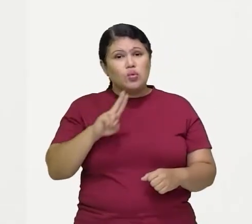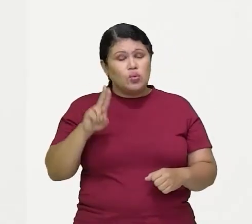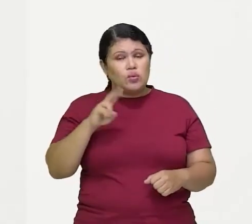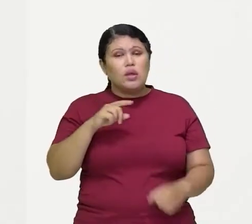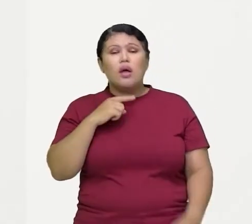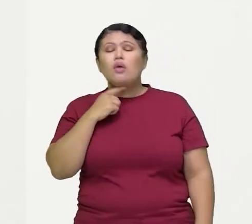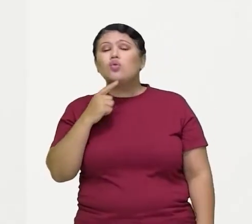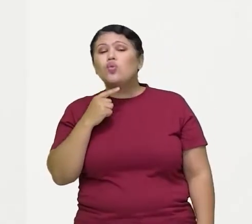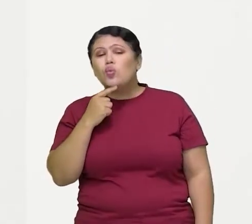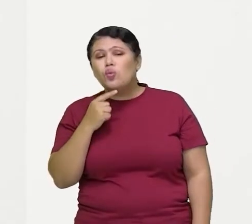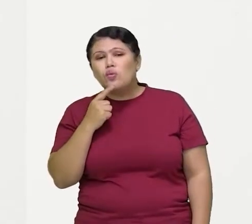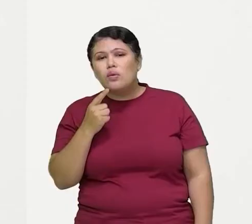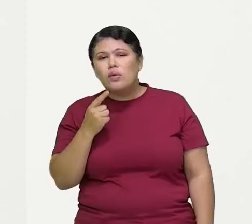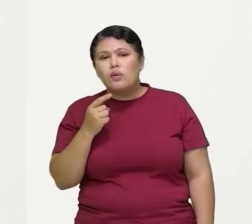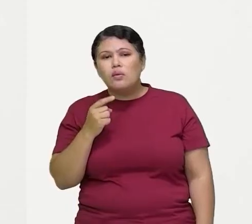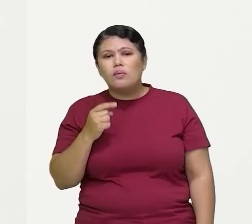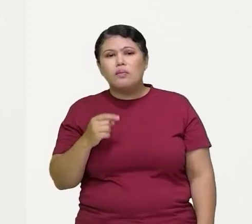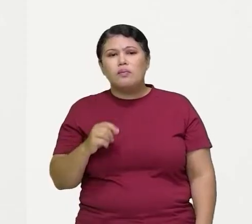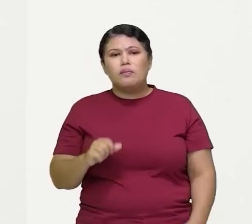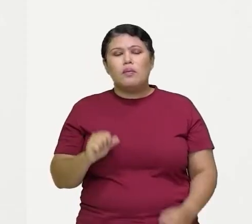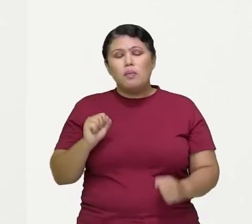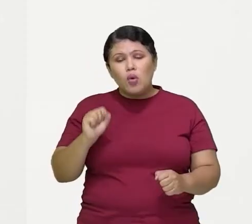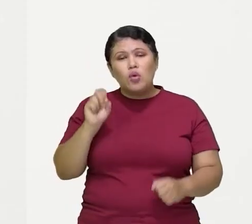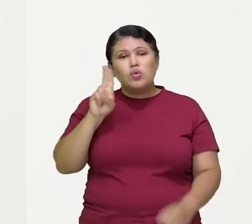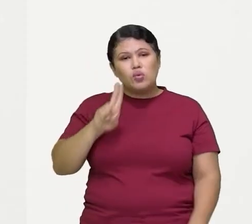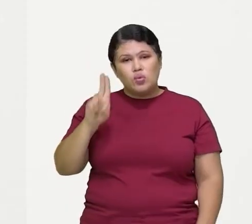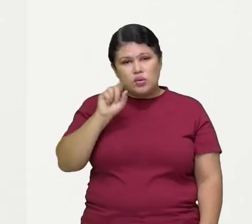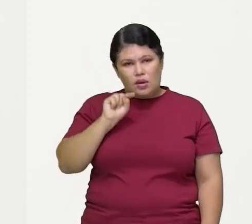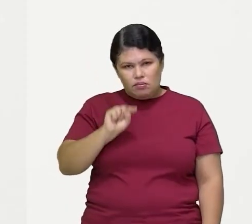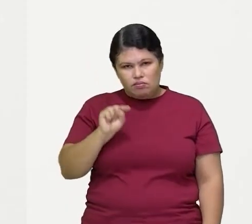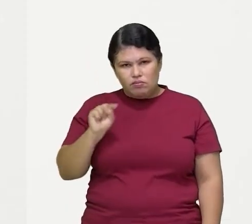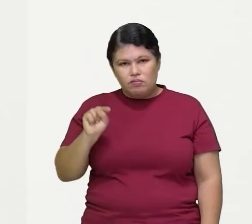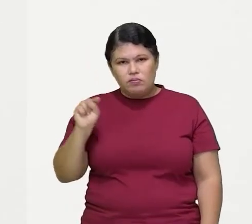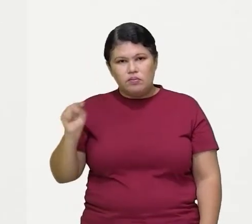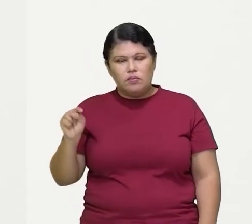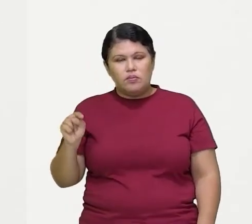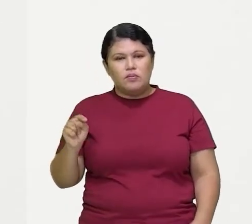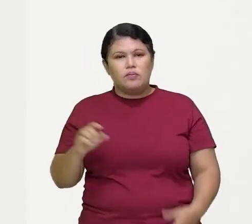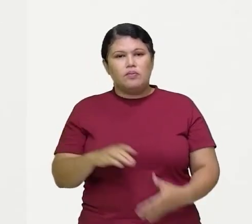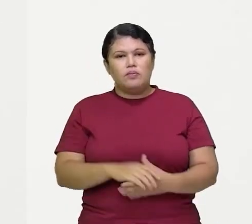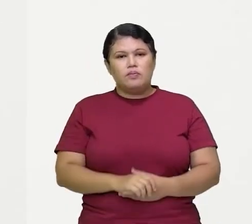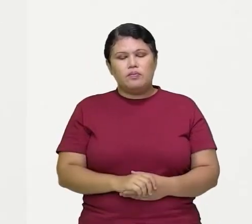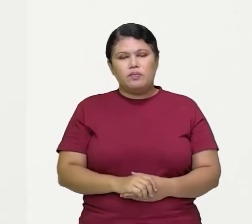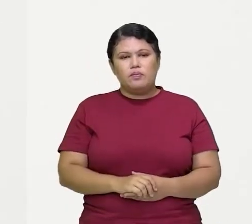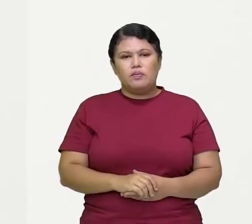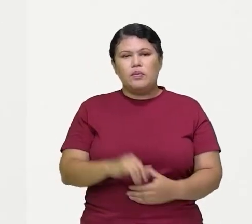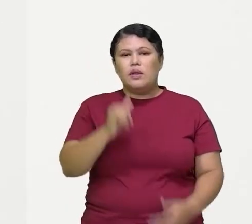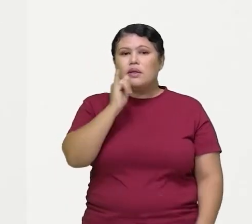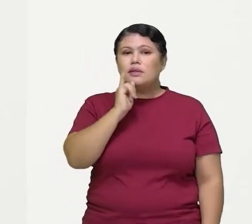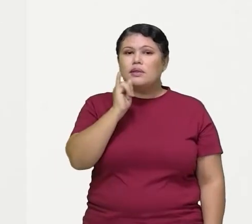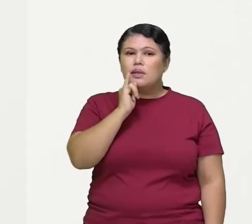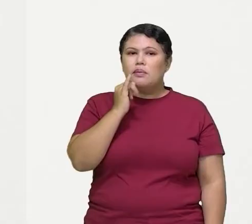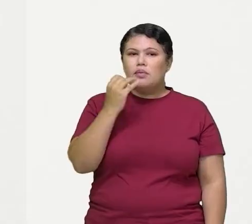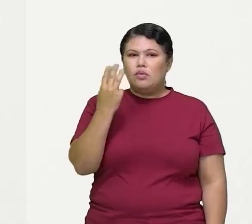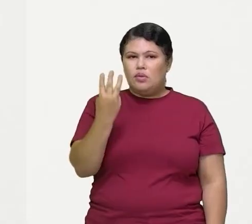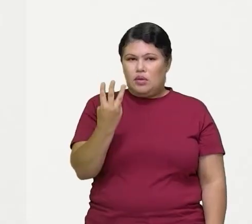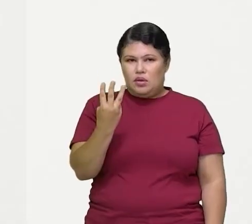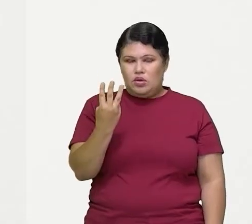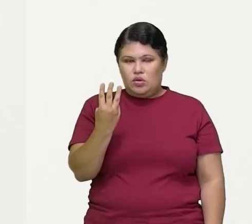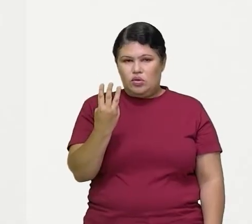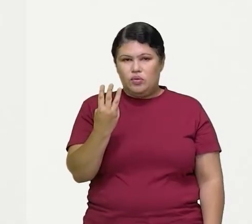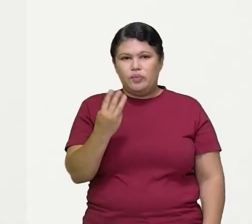dúvida, a gente usa a reticência. Terceiro